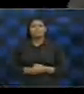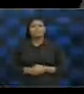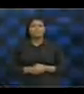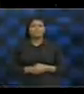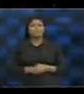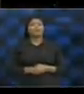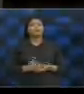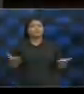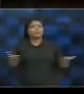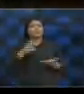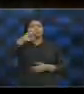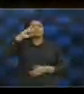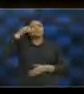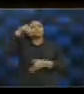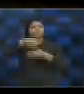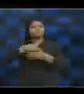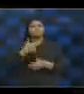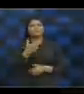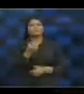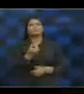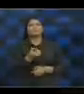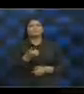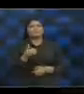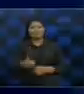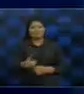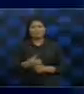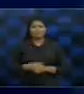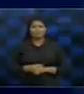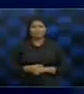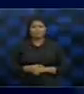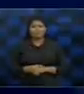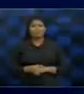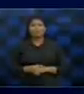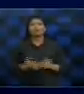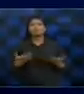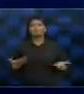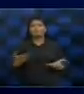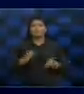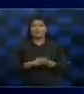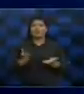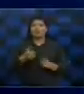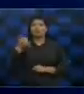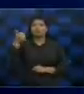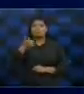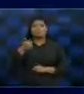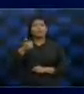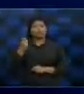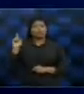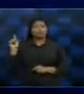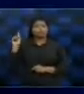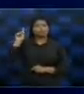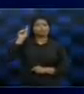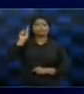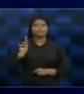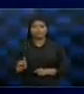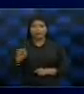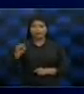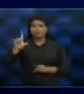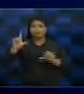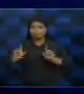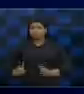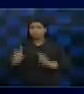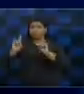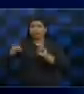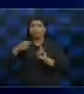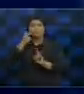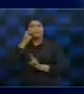Band, nas eleições 2016. Bem, portanto, o primeiro candidato a chegar para o nosso debate, o candidato Marcelo Ramos.